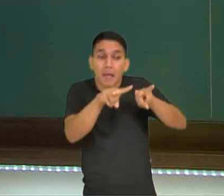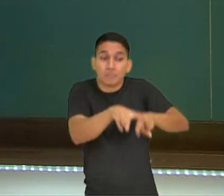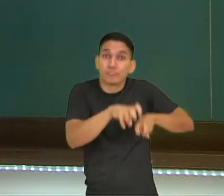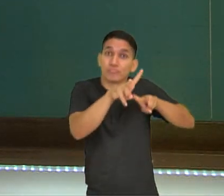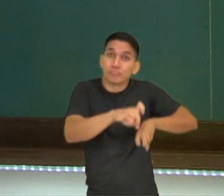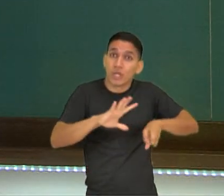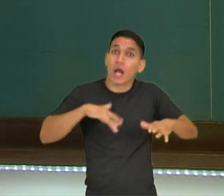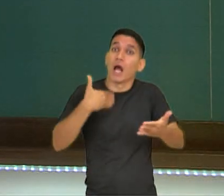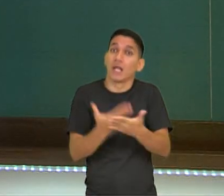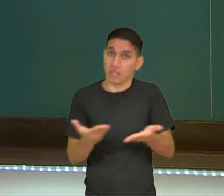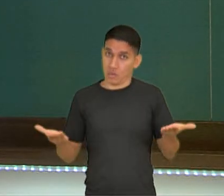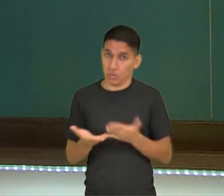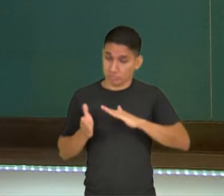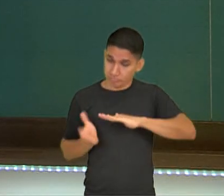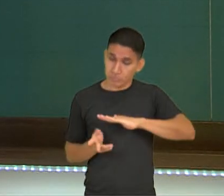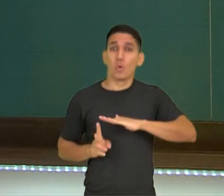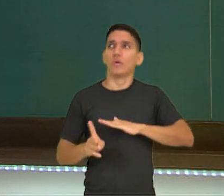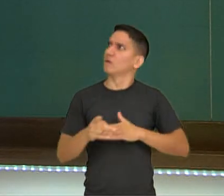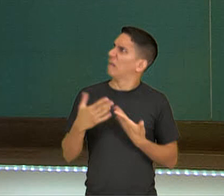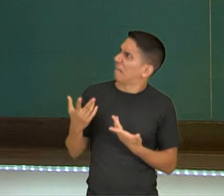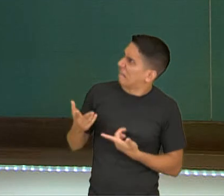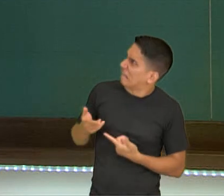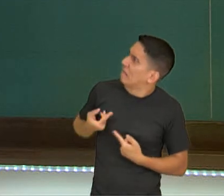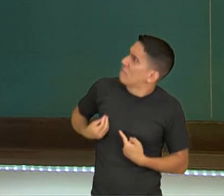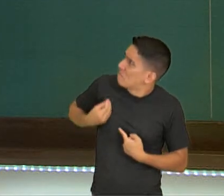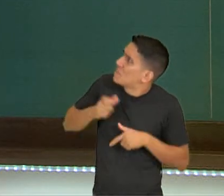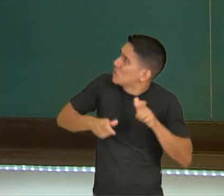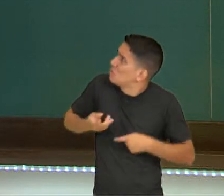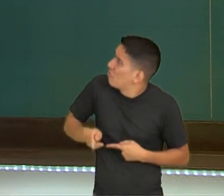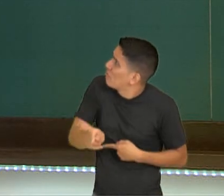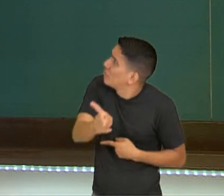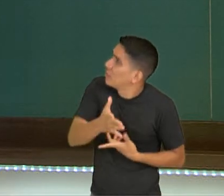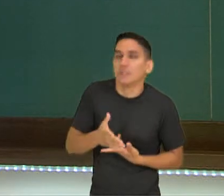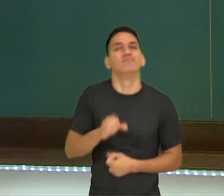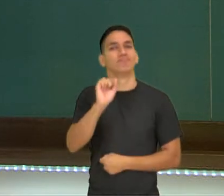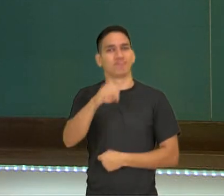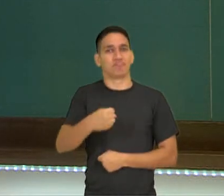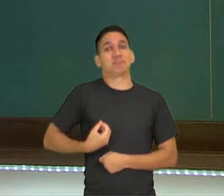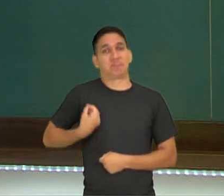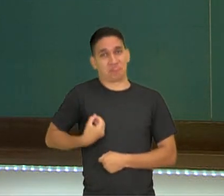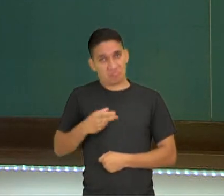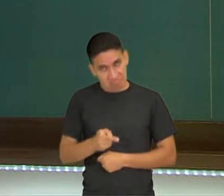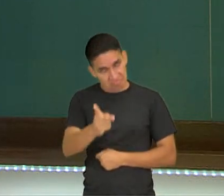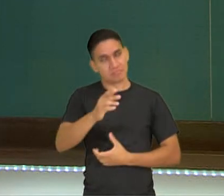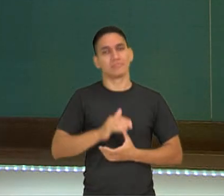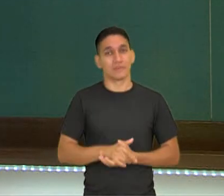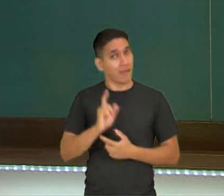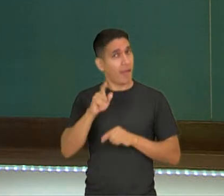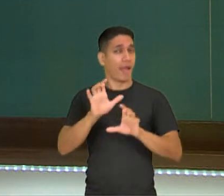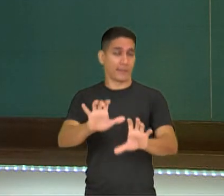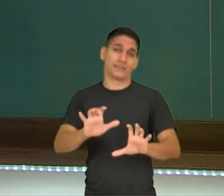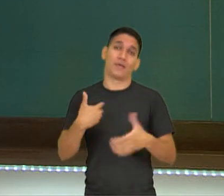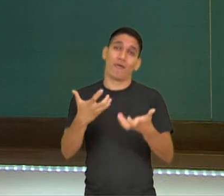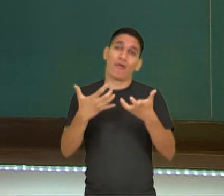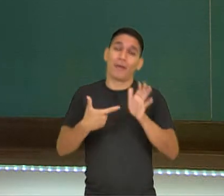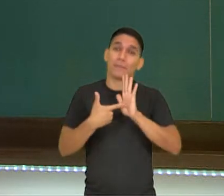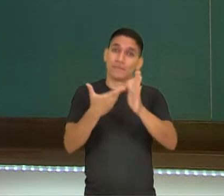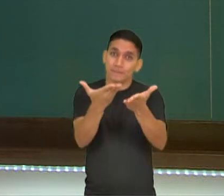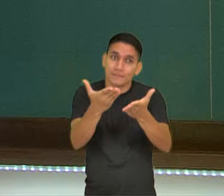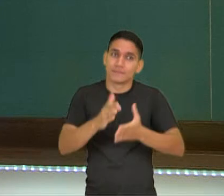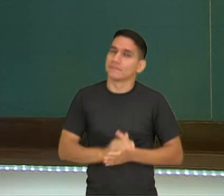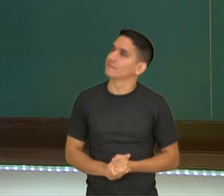até hoje. Professor, então tem gente morando ainda lá? Exatamente. É isso que o professor Roberto gostaria de mostrar para